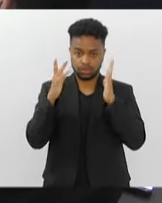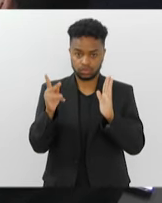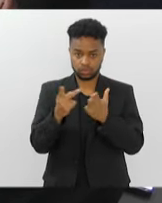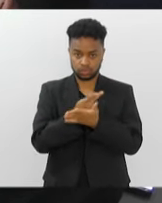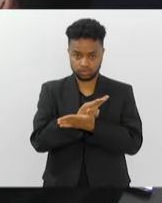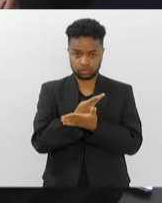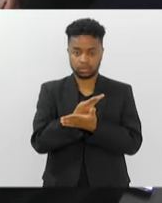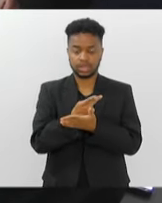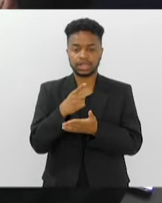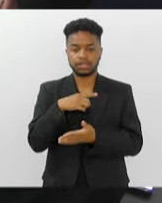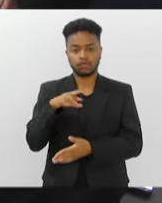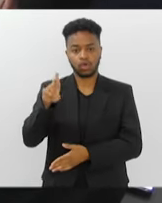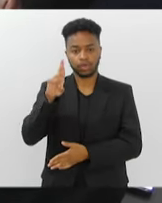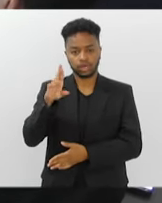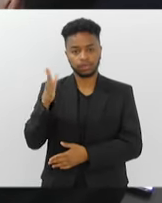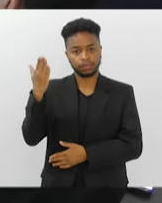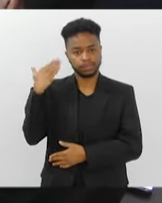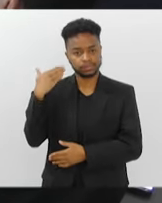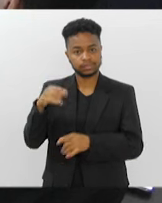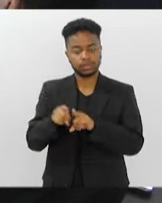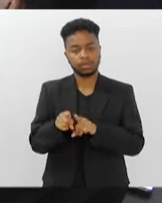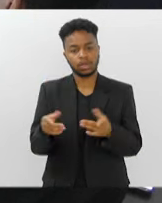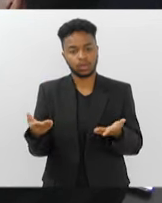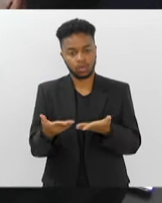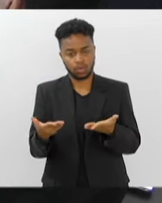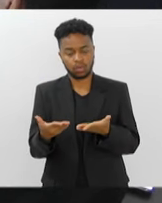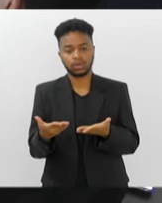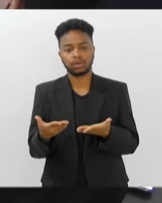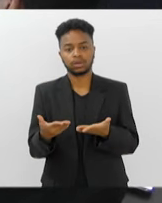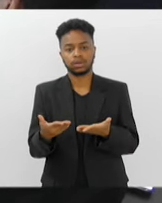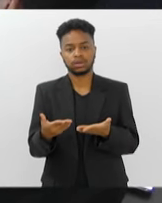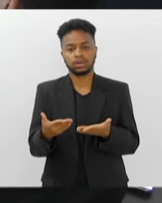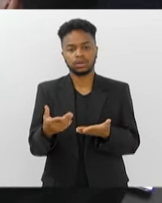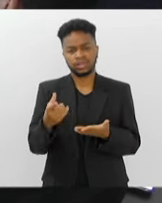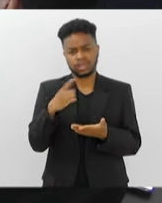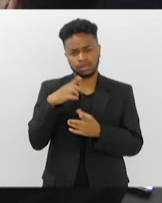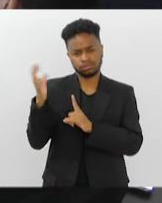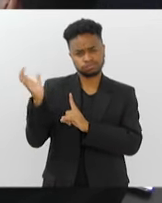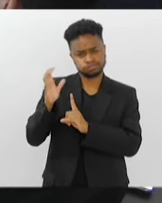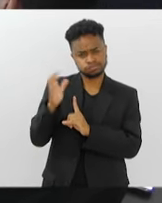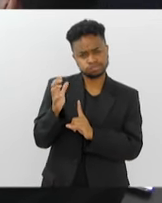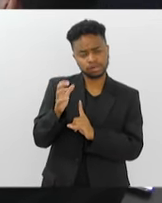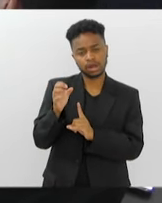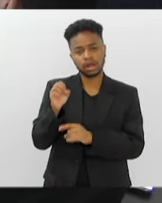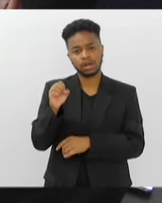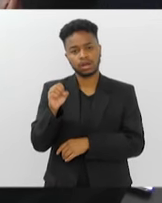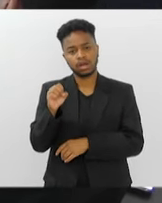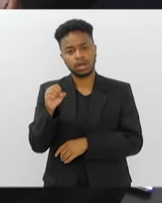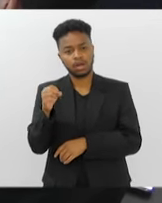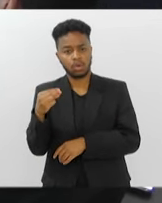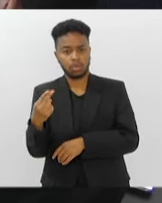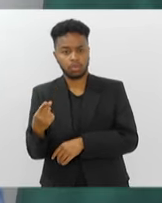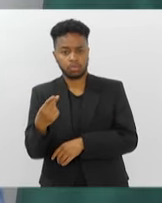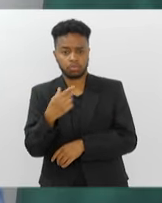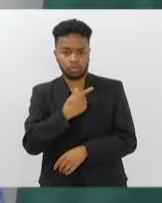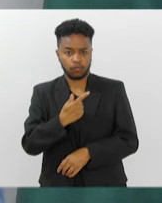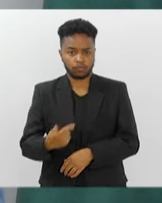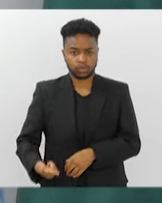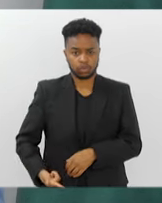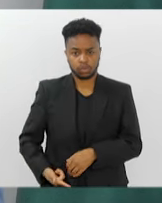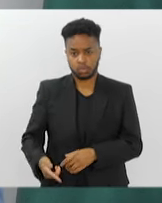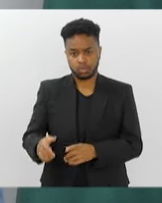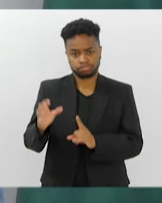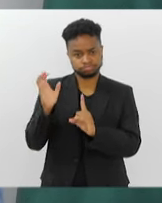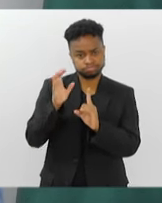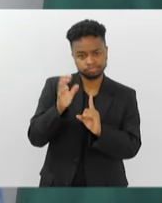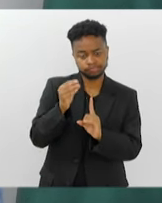o Roque R passado o atual de alguma forma existiu uma pressão ou Lobby do governo ou do governador para